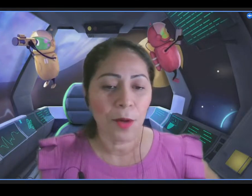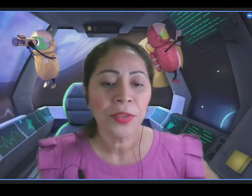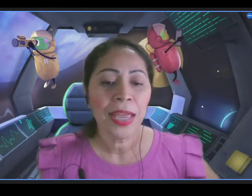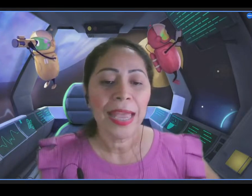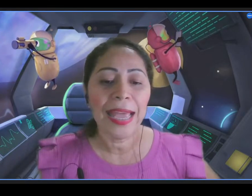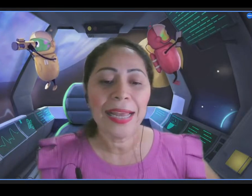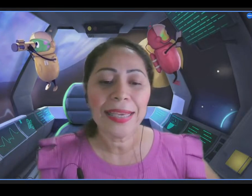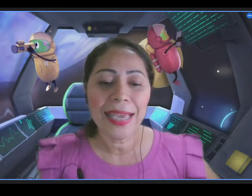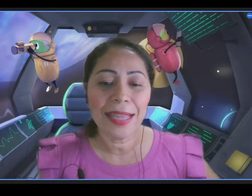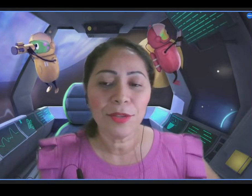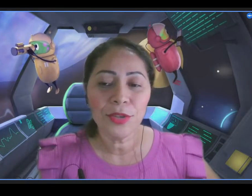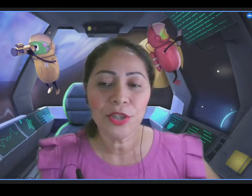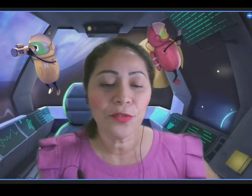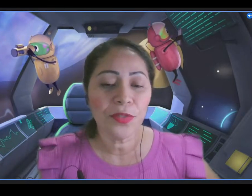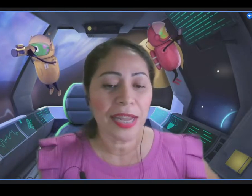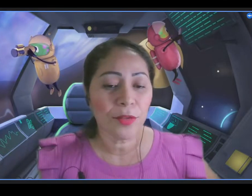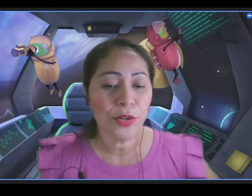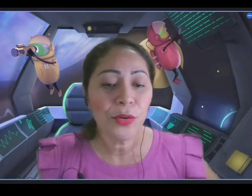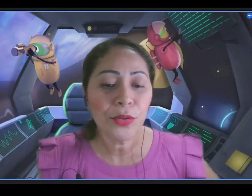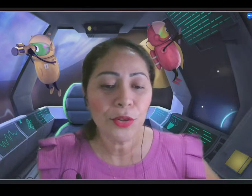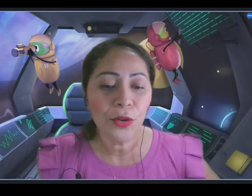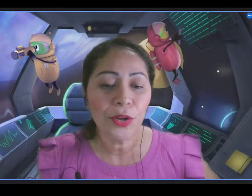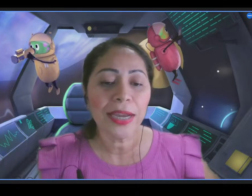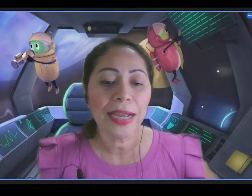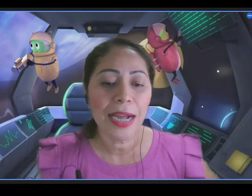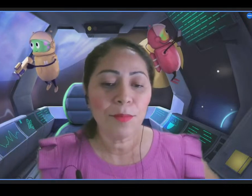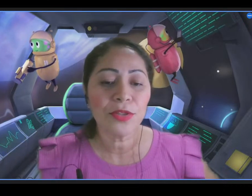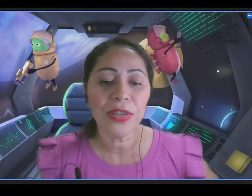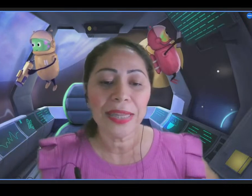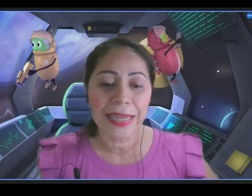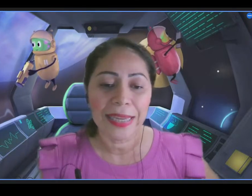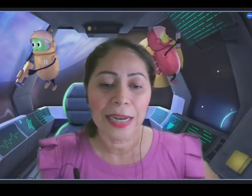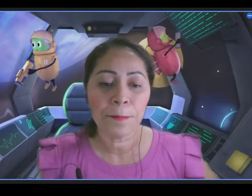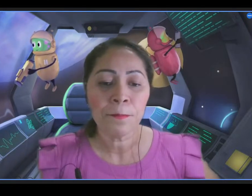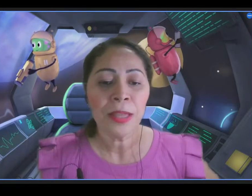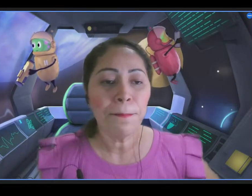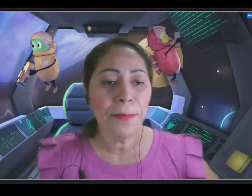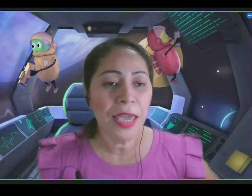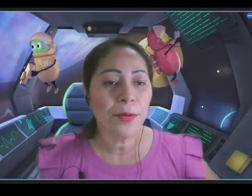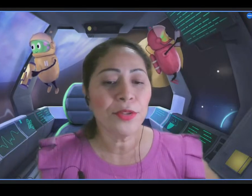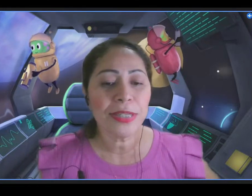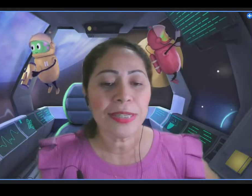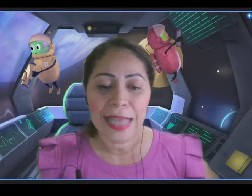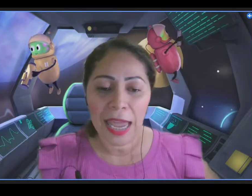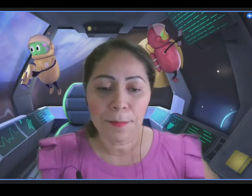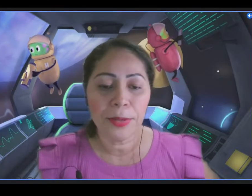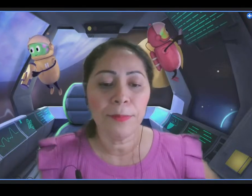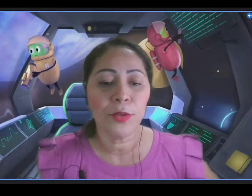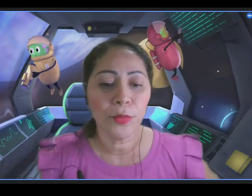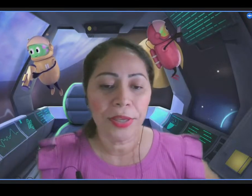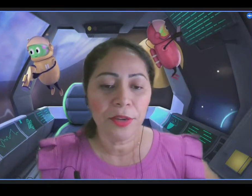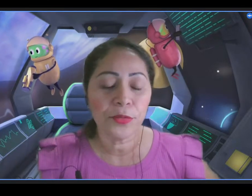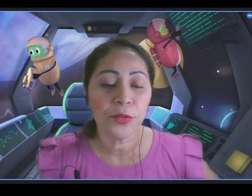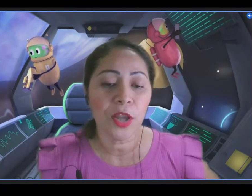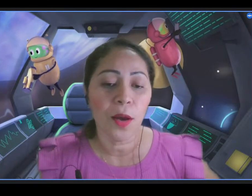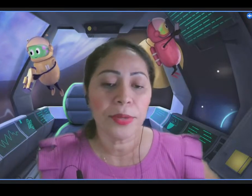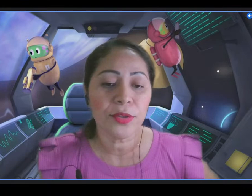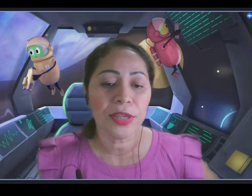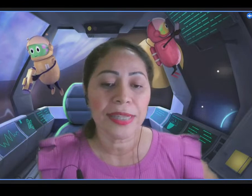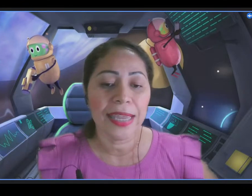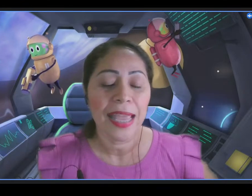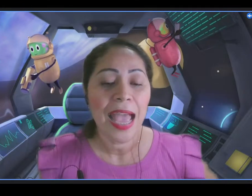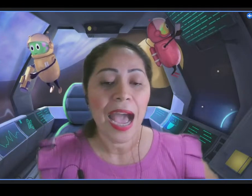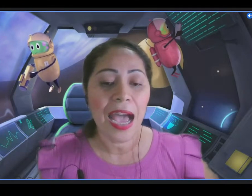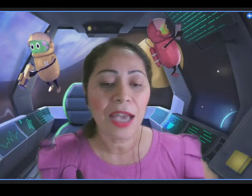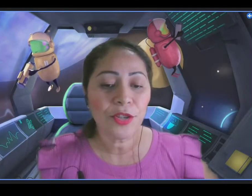Amaral, ela que é do Instituto Federal de Rondônia, campus Vilhena, membro do CEP, do IFRO, então a pessoa que